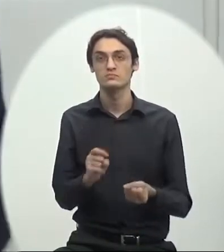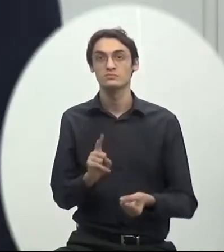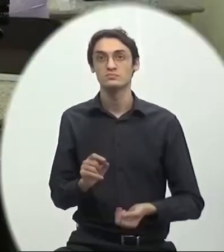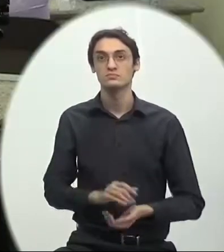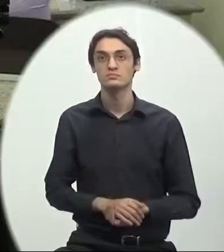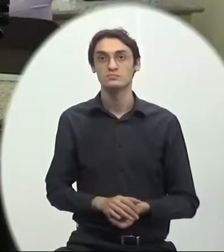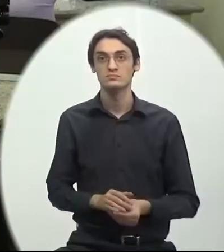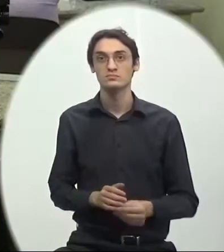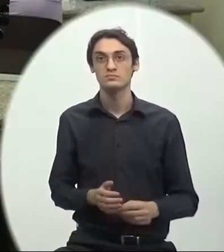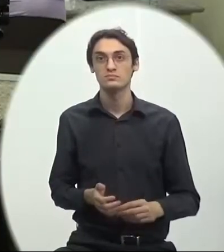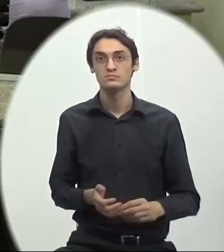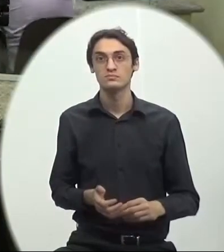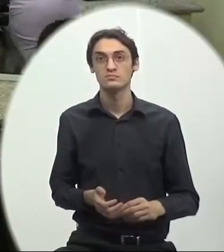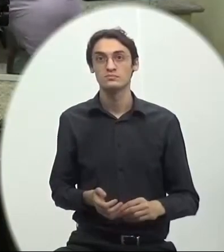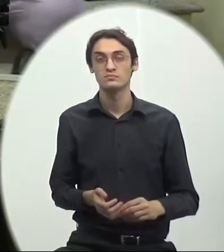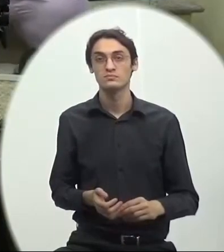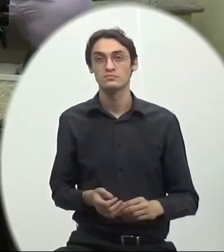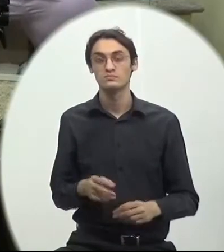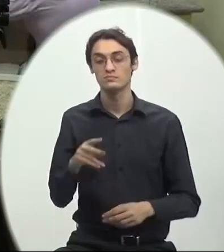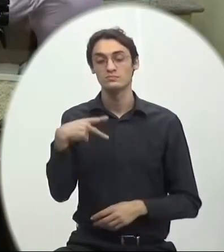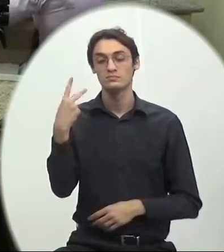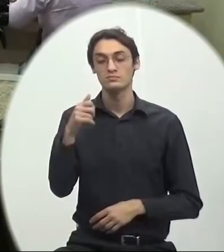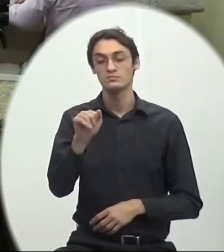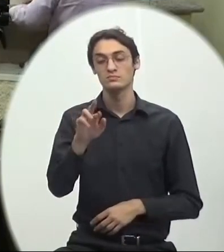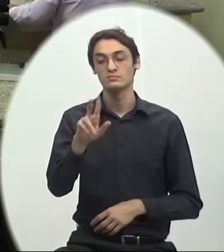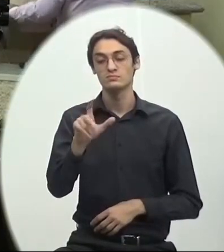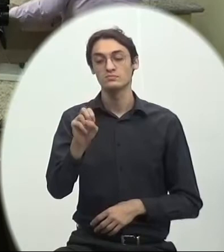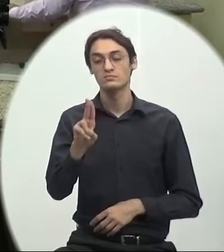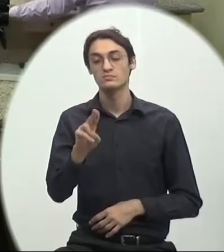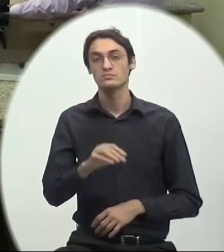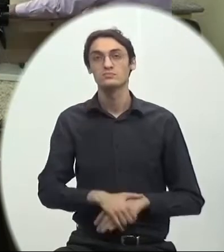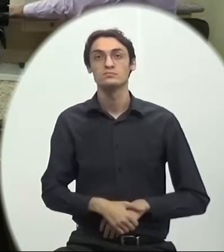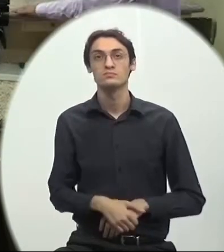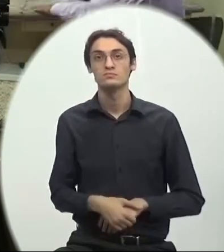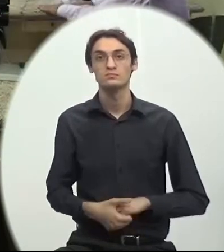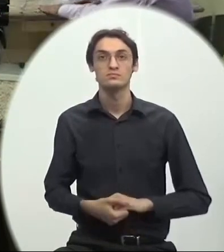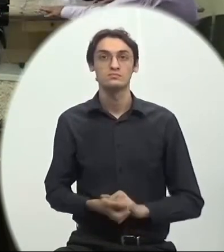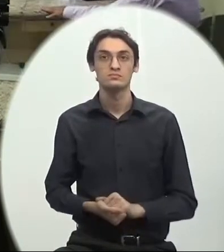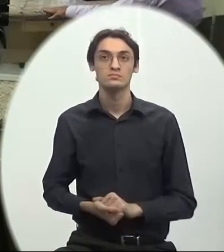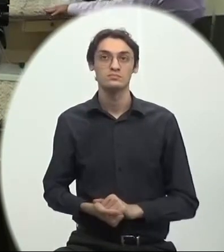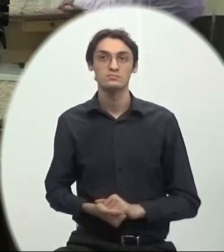Ok. Questão de ordem cedida ao vereador Arleu da Silveira.